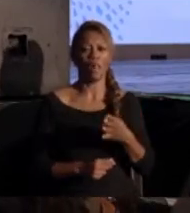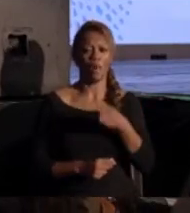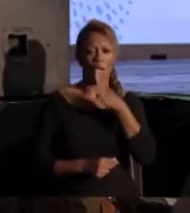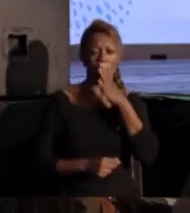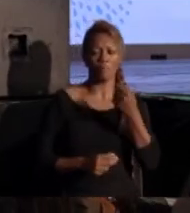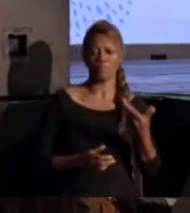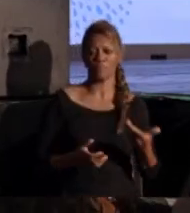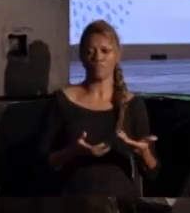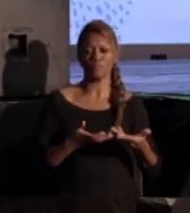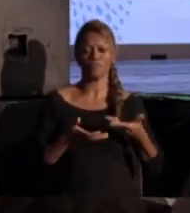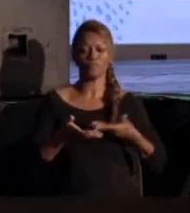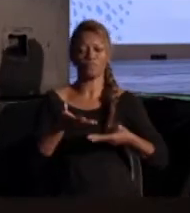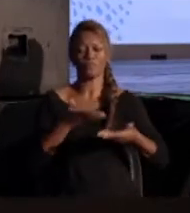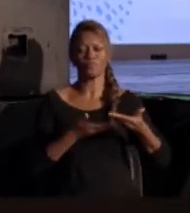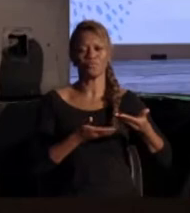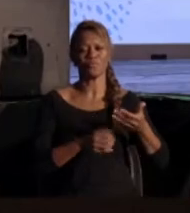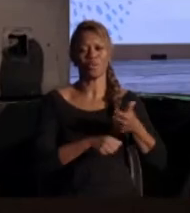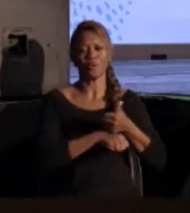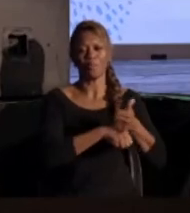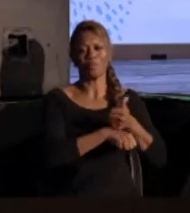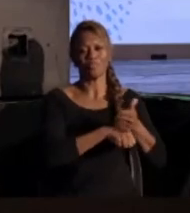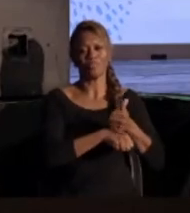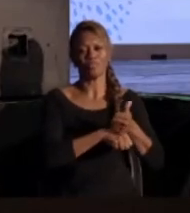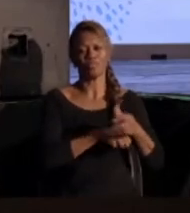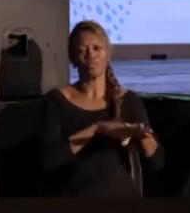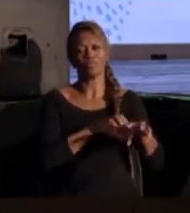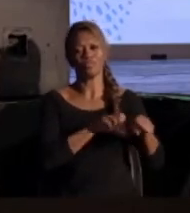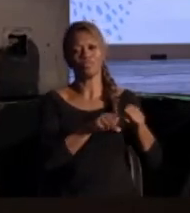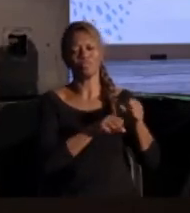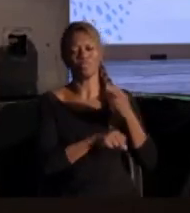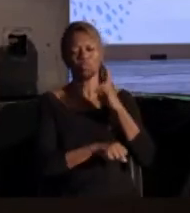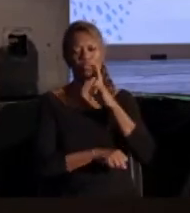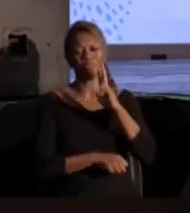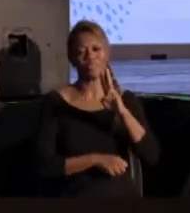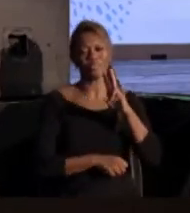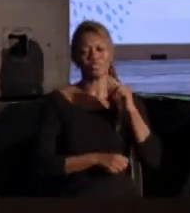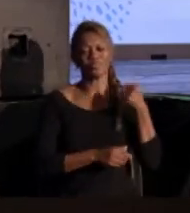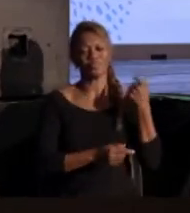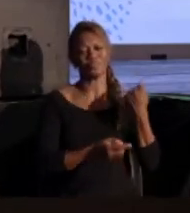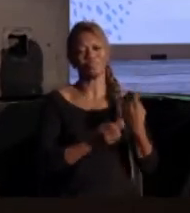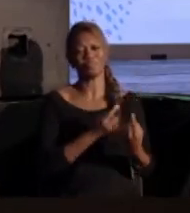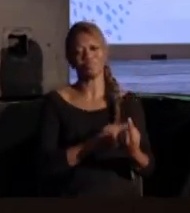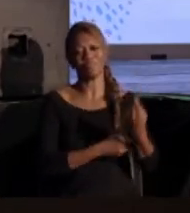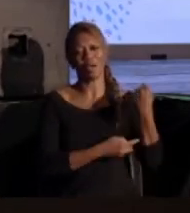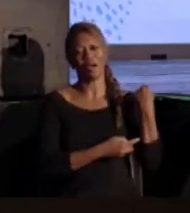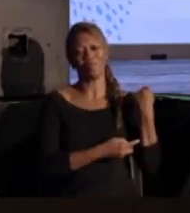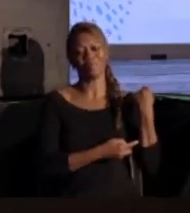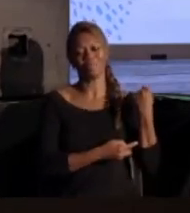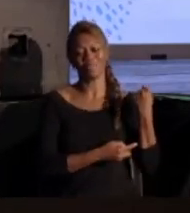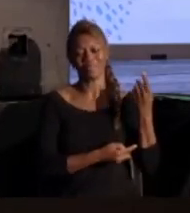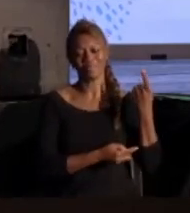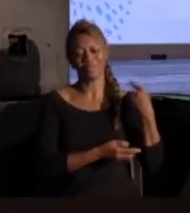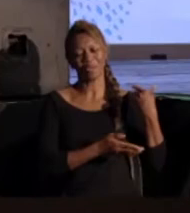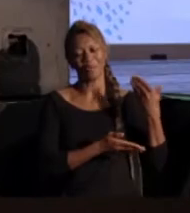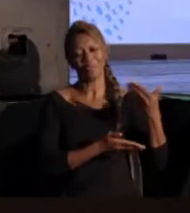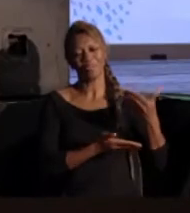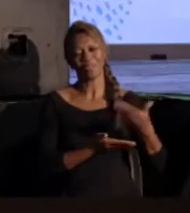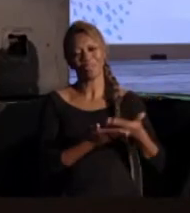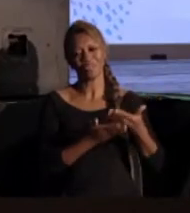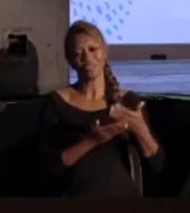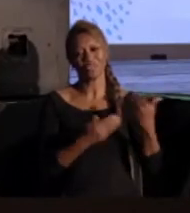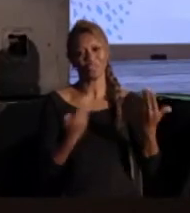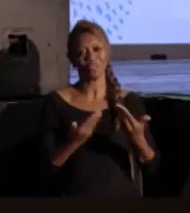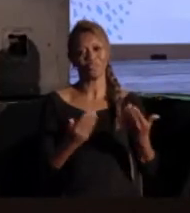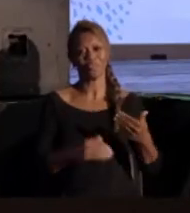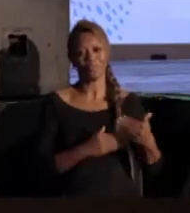decolonidade da nossa formação, como é importante a gente olhar as ancestralidades humanas e não entender só uma ancestralidade